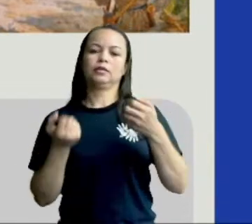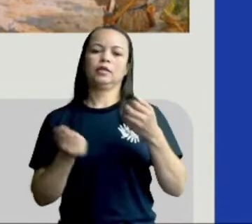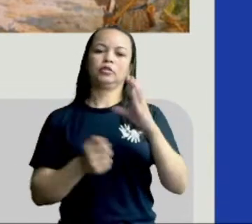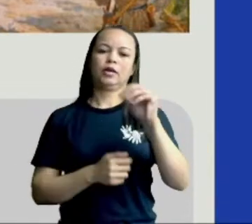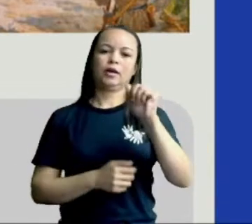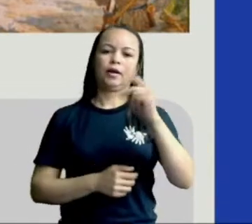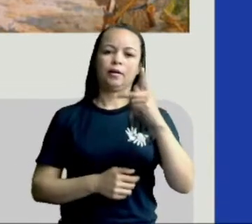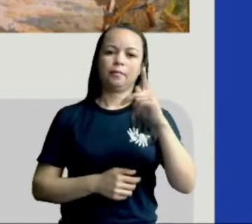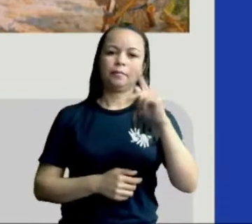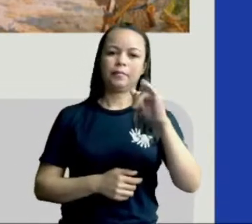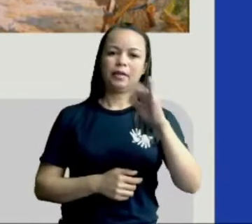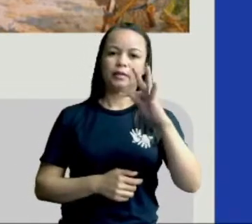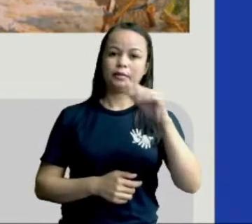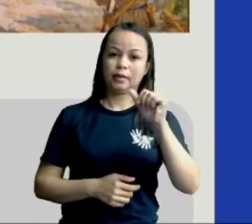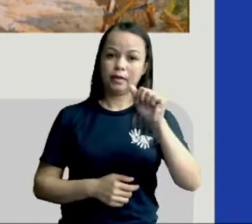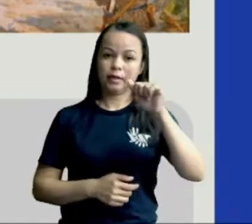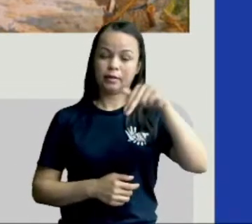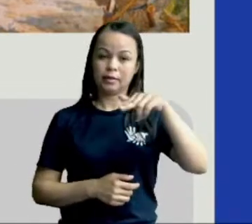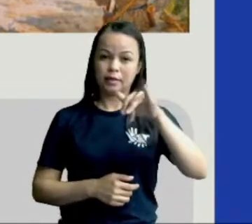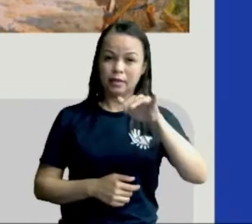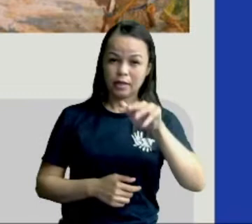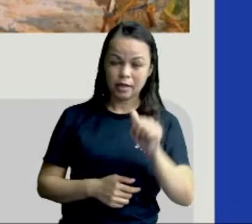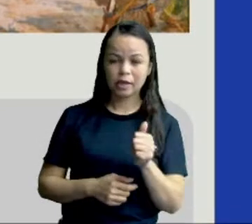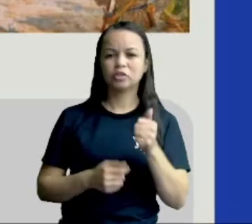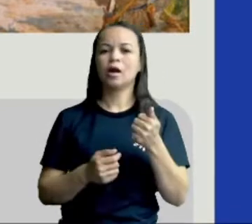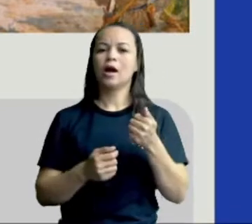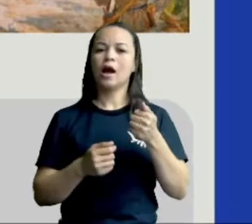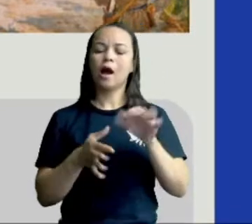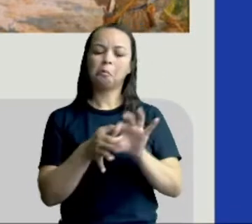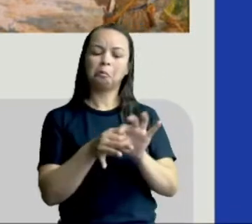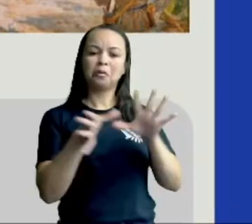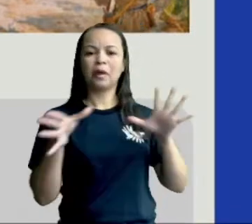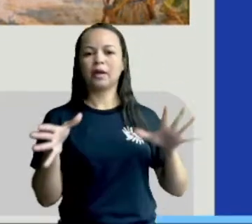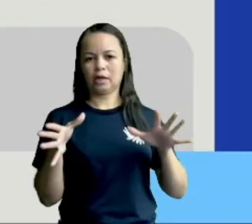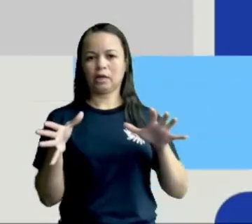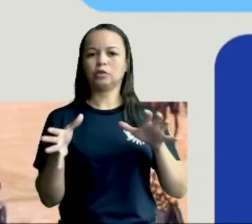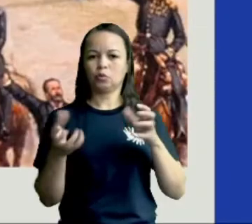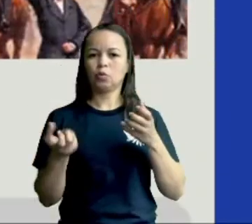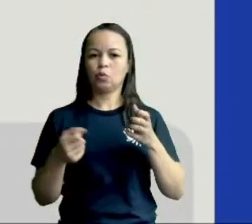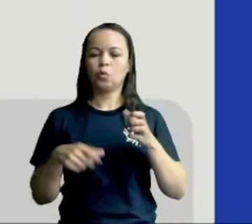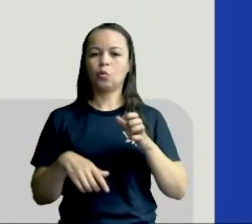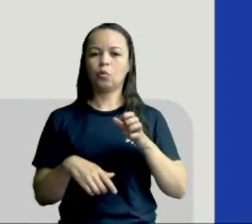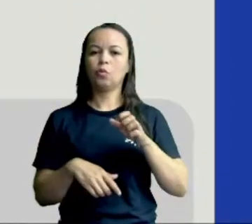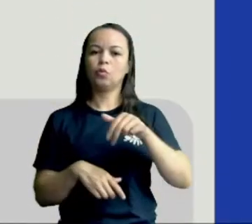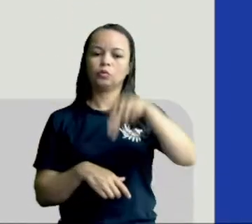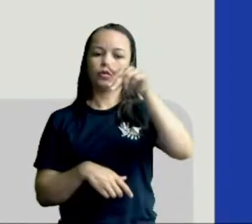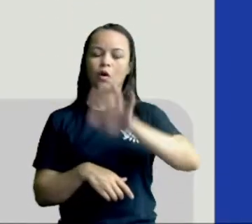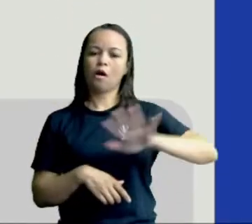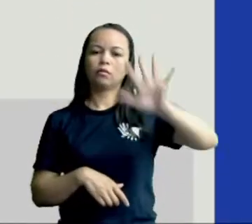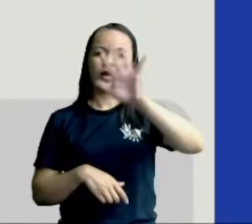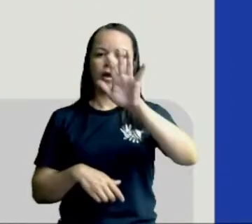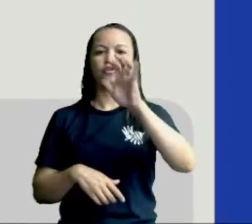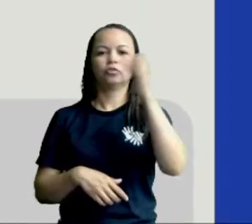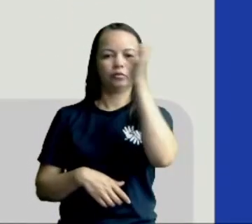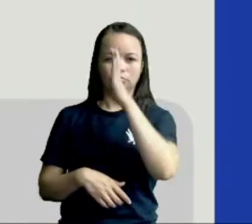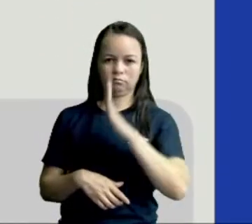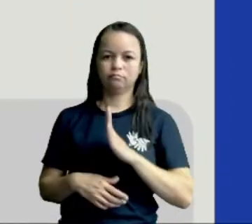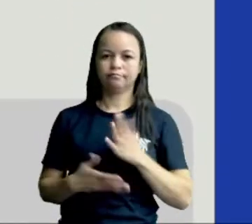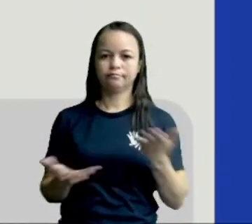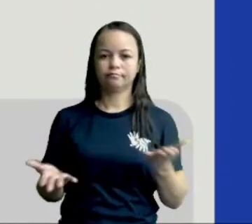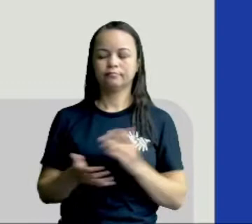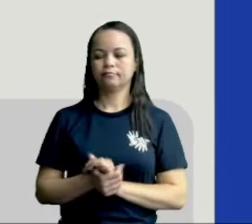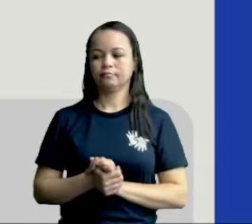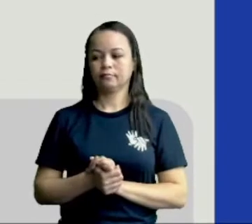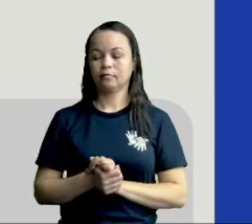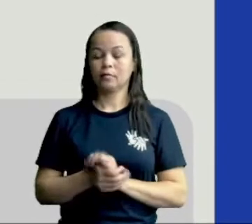sem nenhuma exigência, abrindo mão do Nordeste brasileiro. Vamos ver o que ocorreu. Mas,